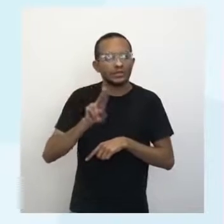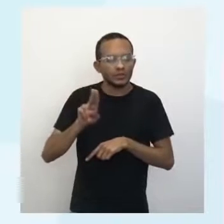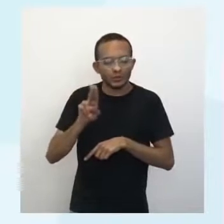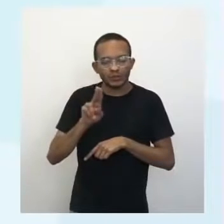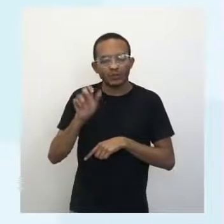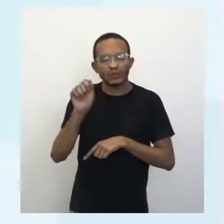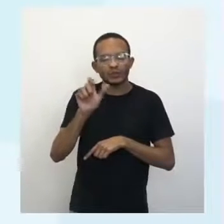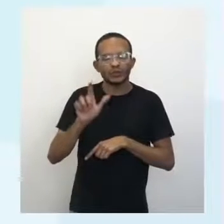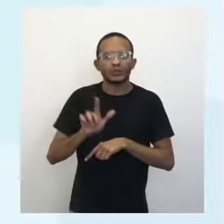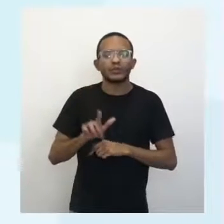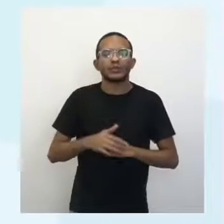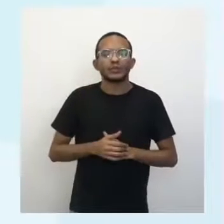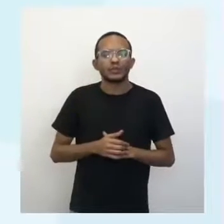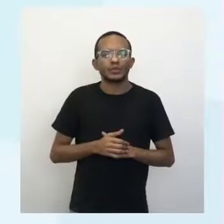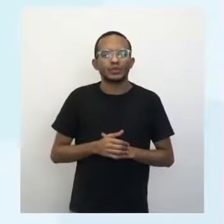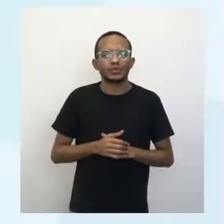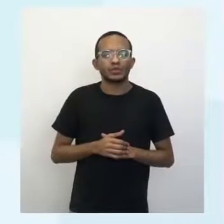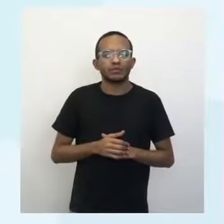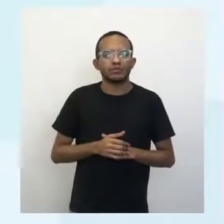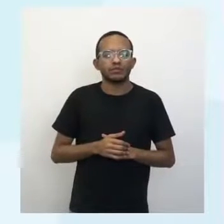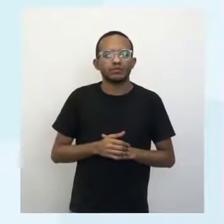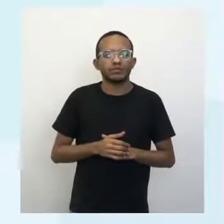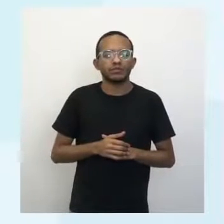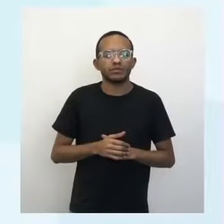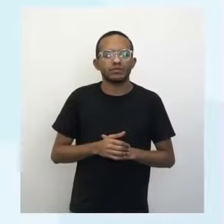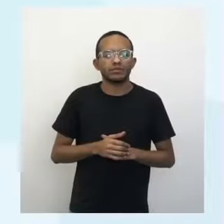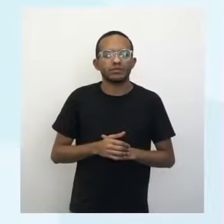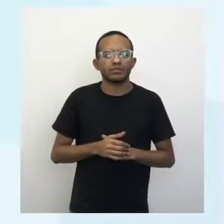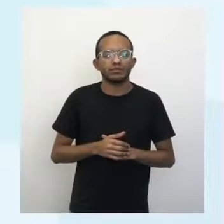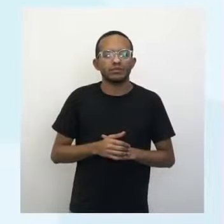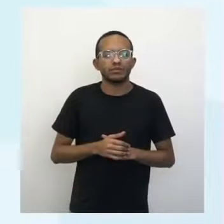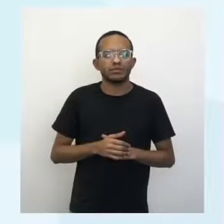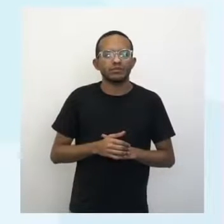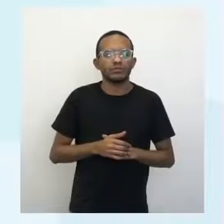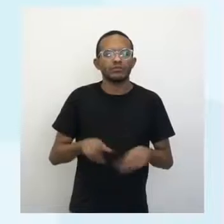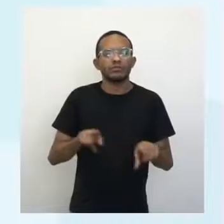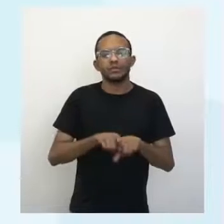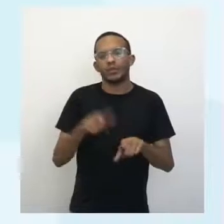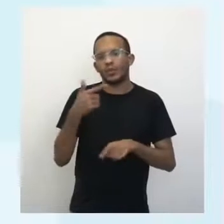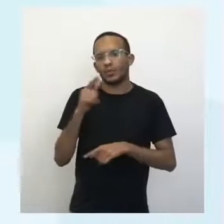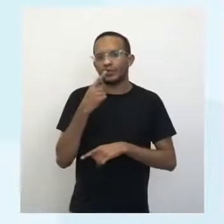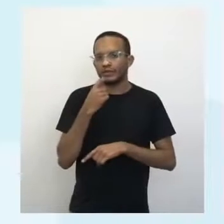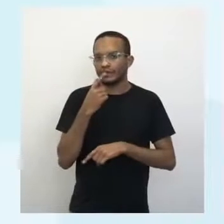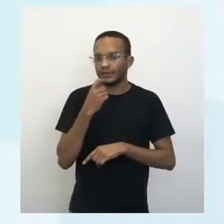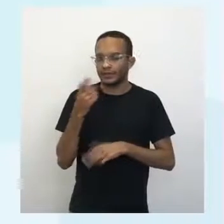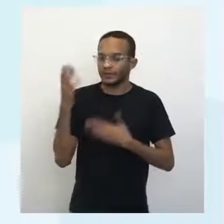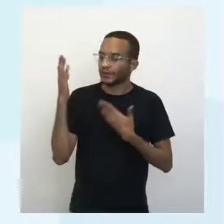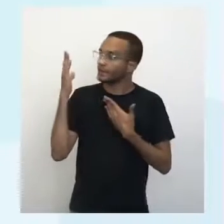O azulzinho e o vermelhinho.